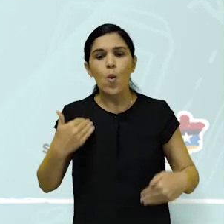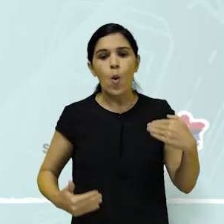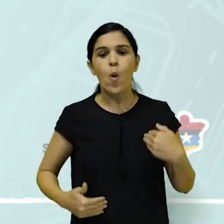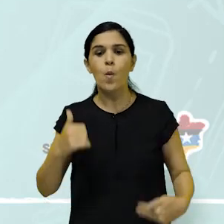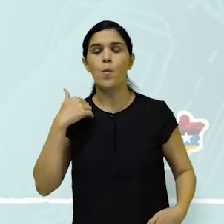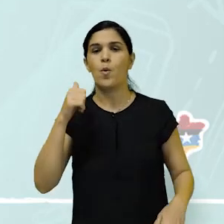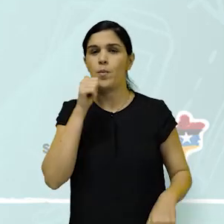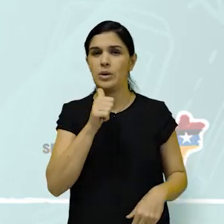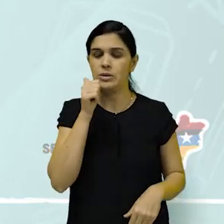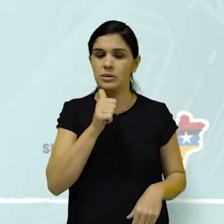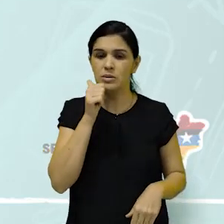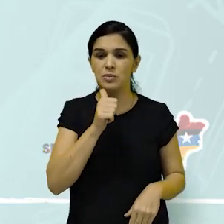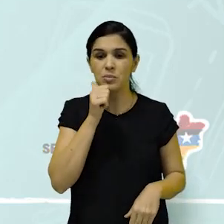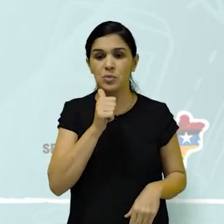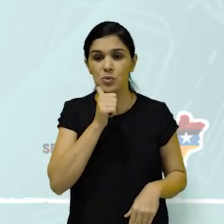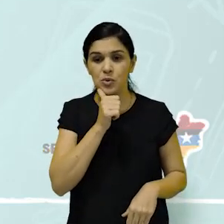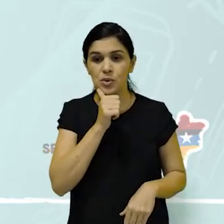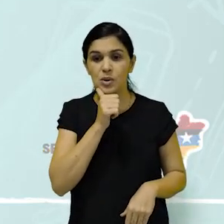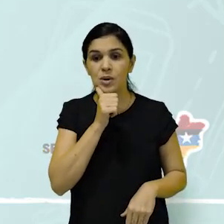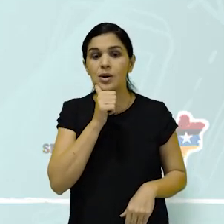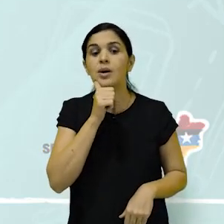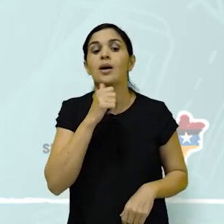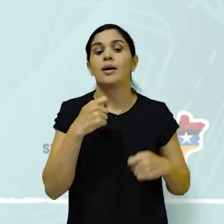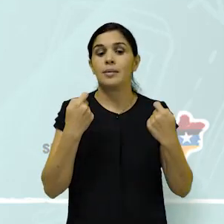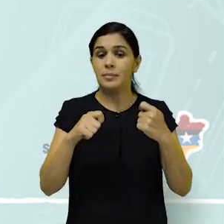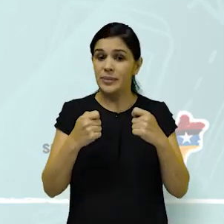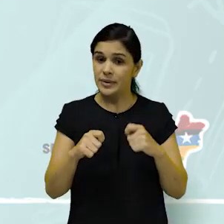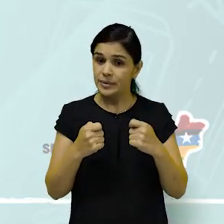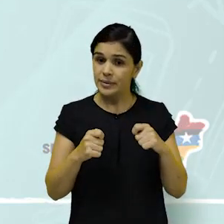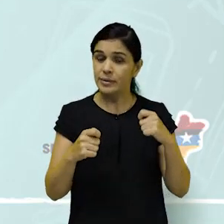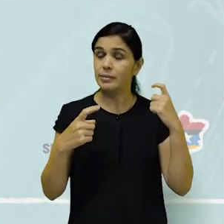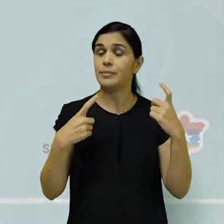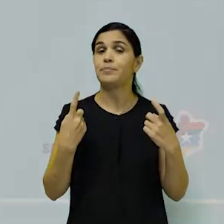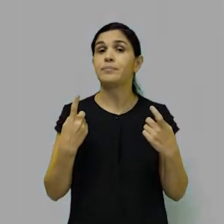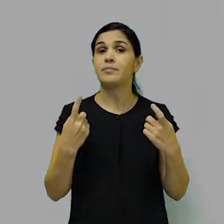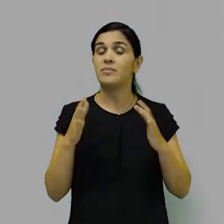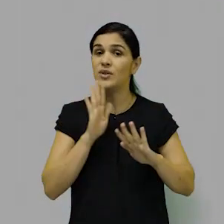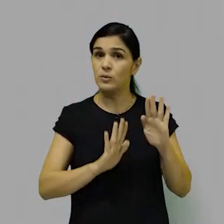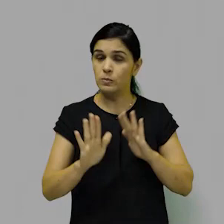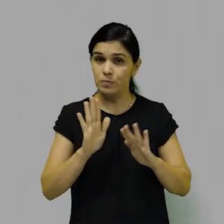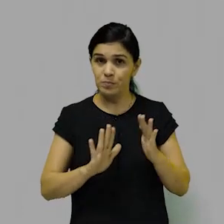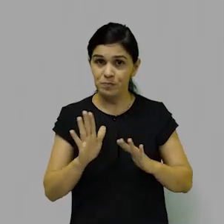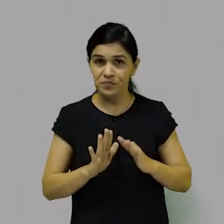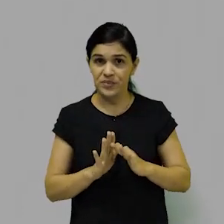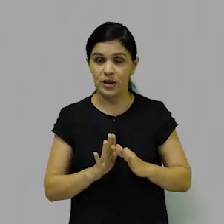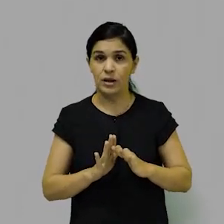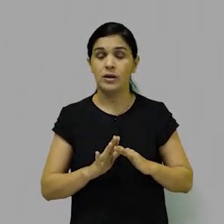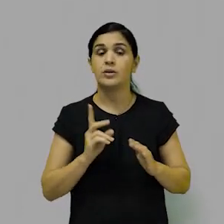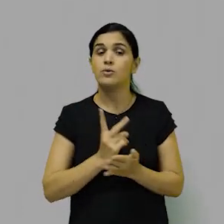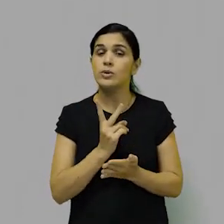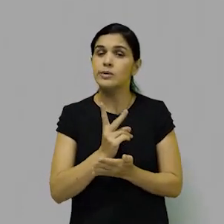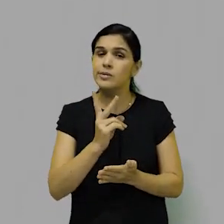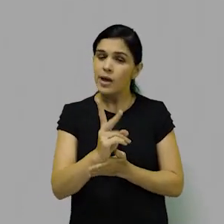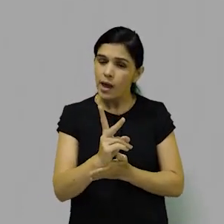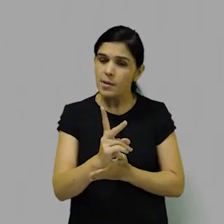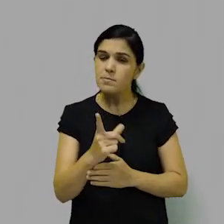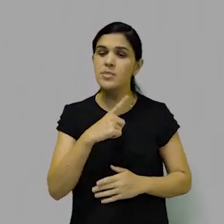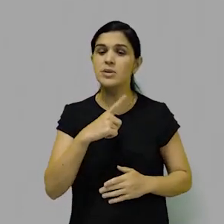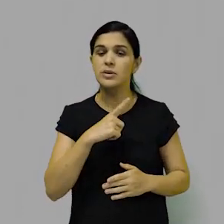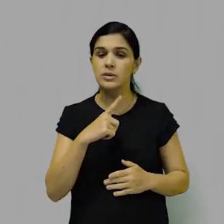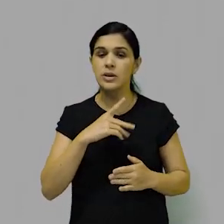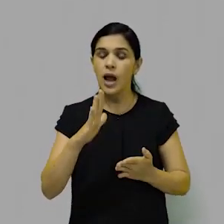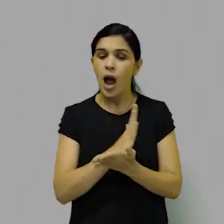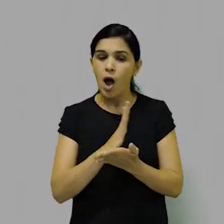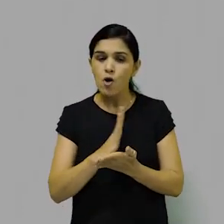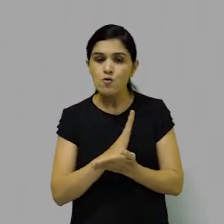E sempre que surgem novos casos de óbito, devido a procedimentos estéticos feitos por profissionais